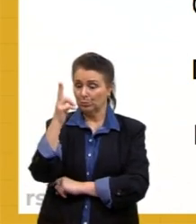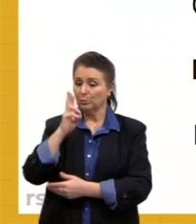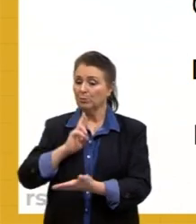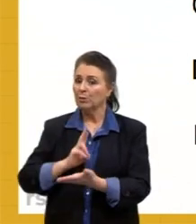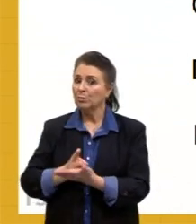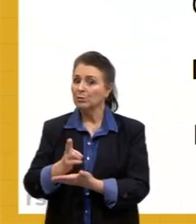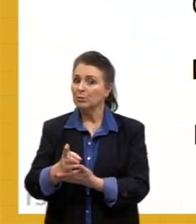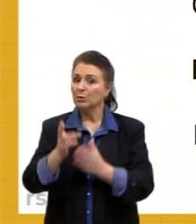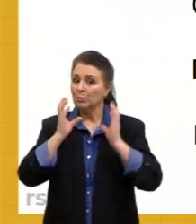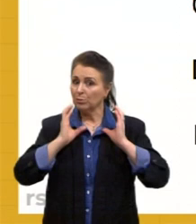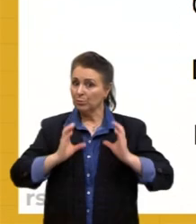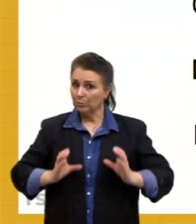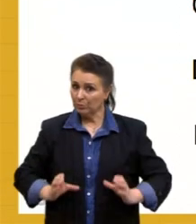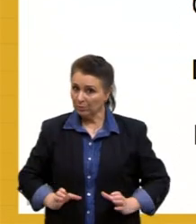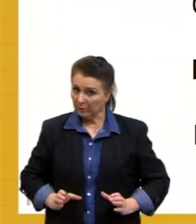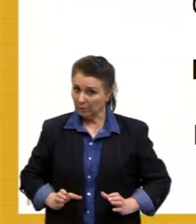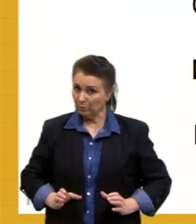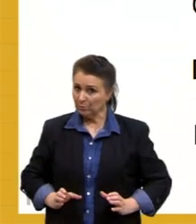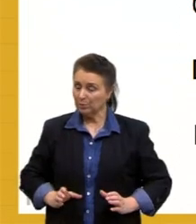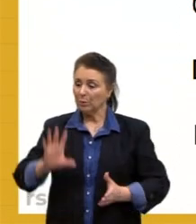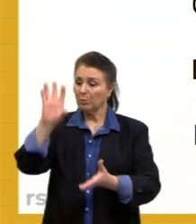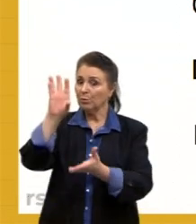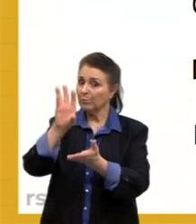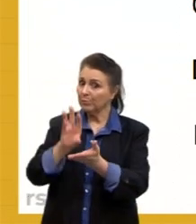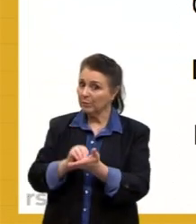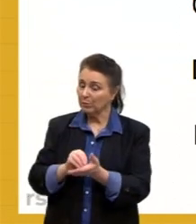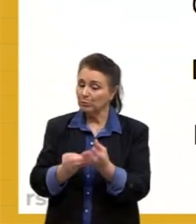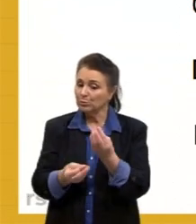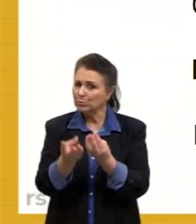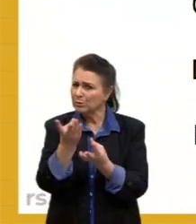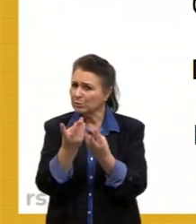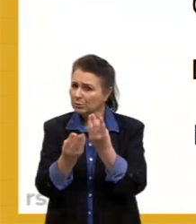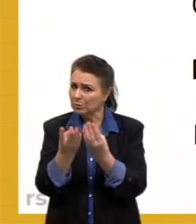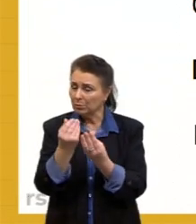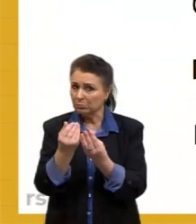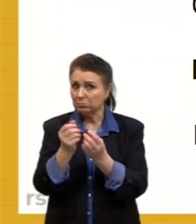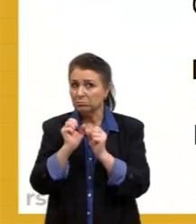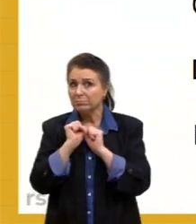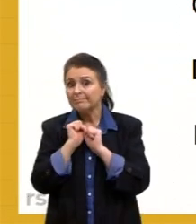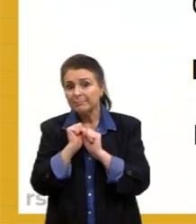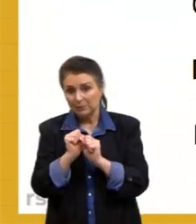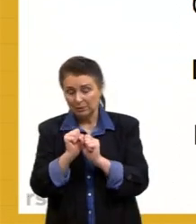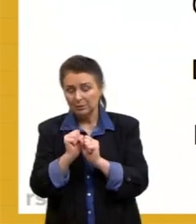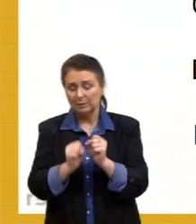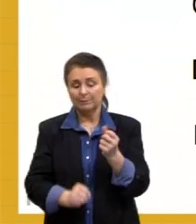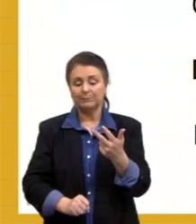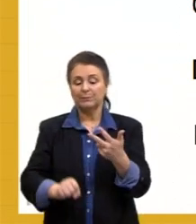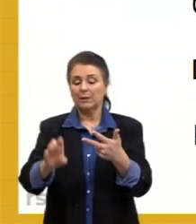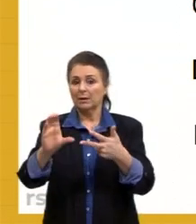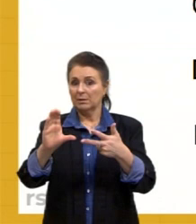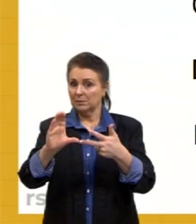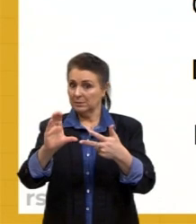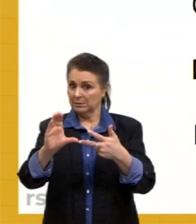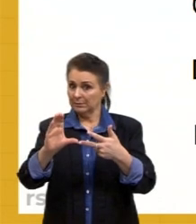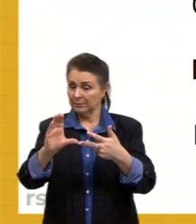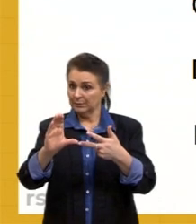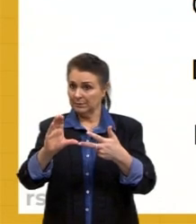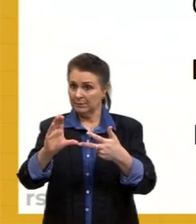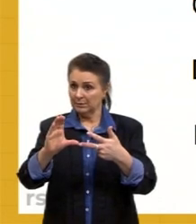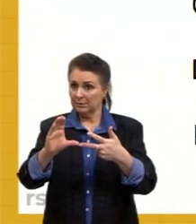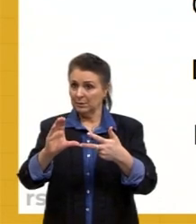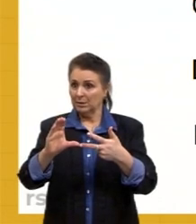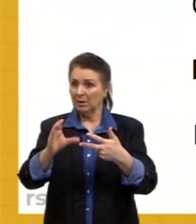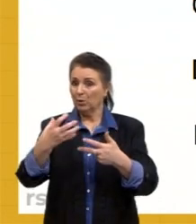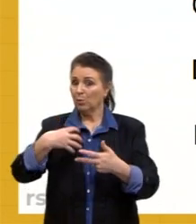comportamentos gerados pela inquisição temos aí uma possível resposta vamos olhar as outras letras c